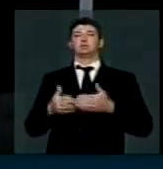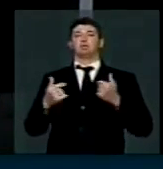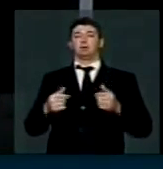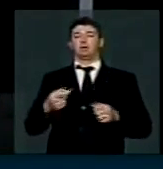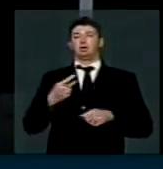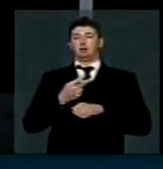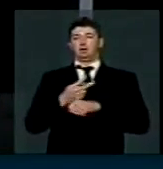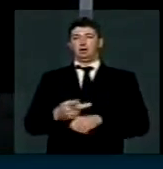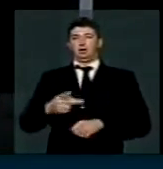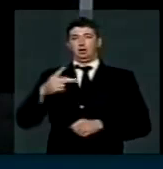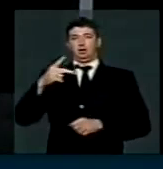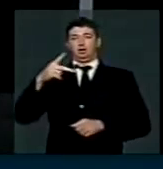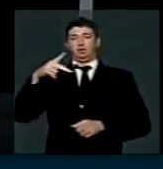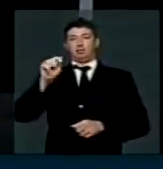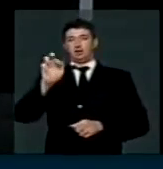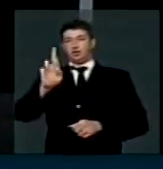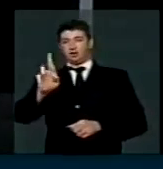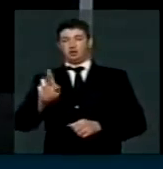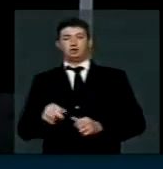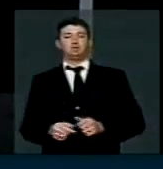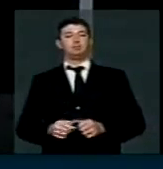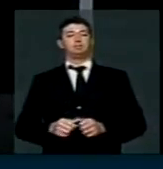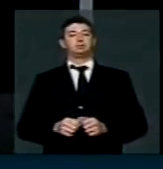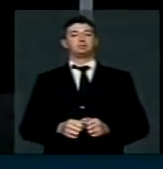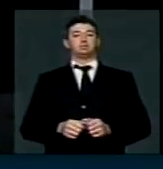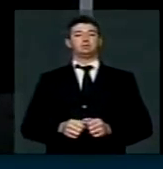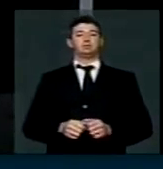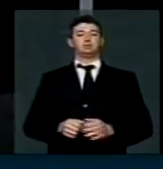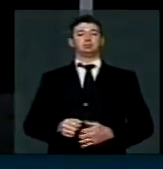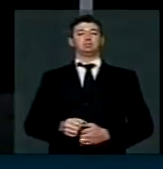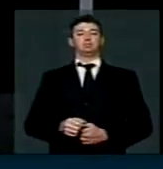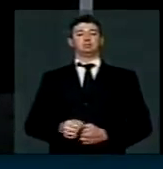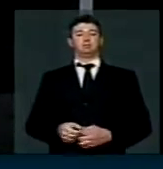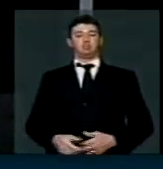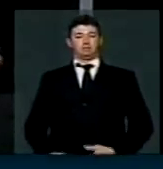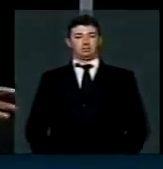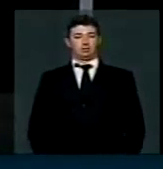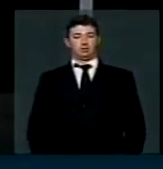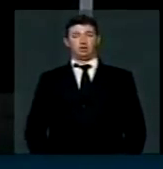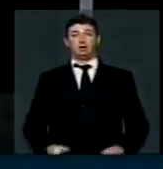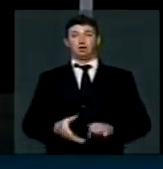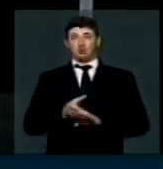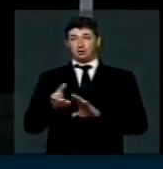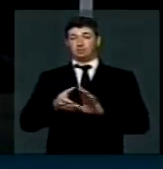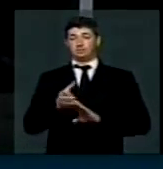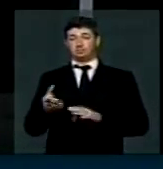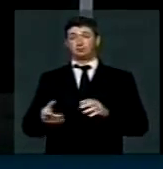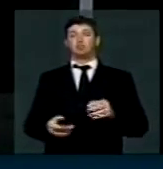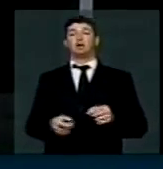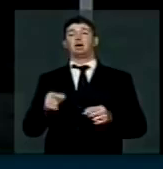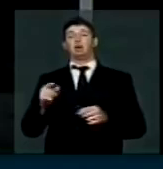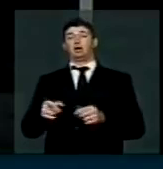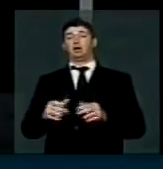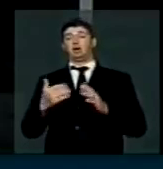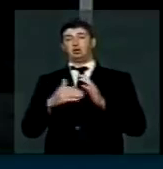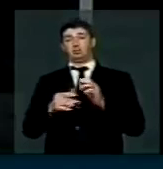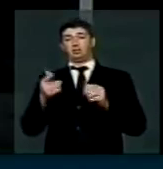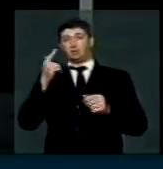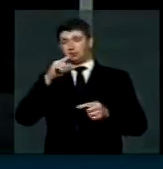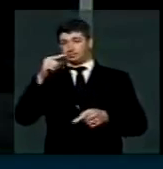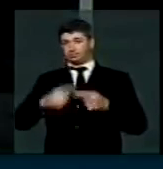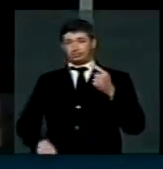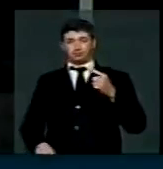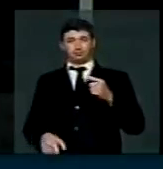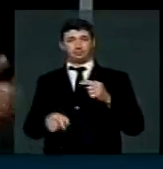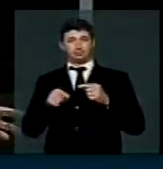a Procuradoria da República, encaminhem e-mails para que esta ação seja julgada